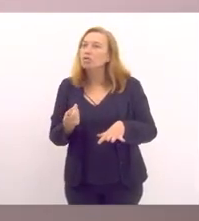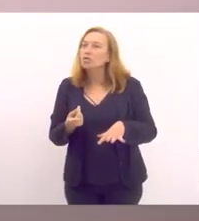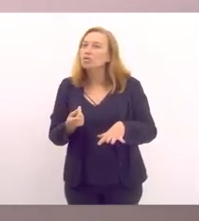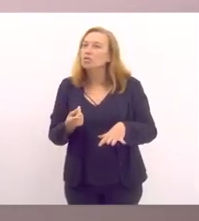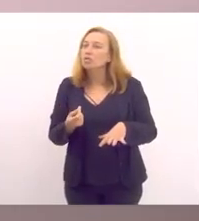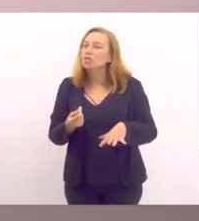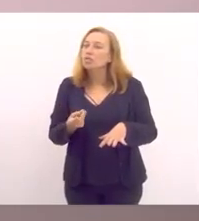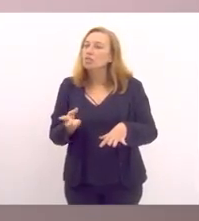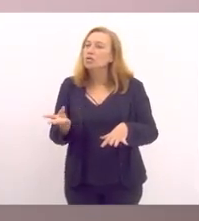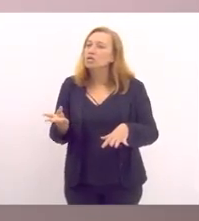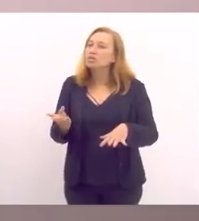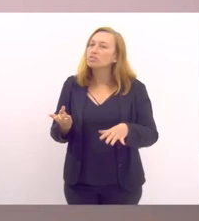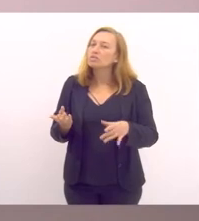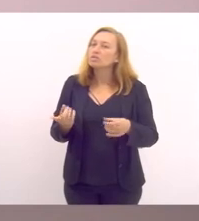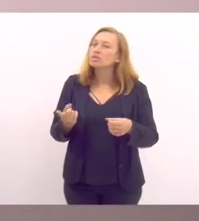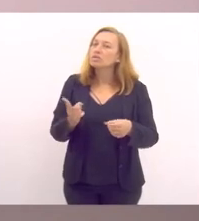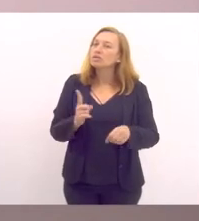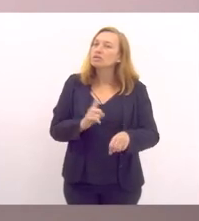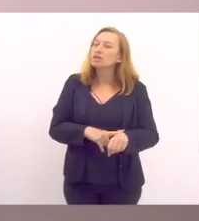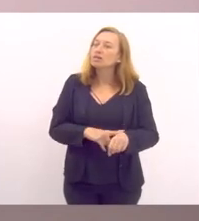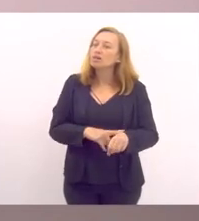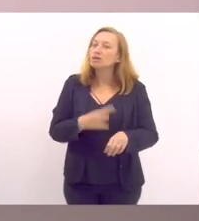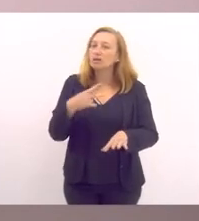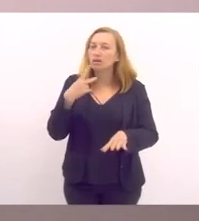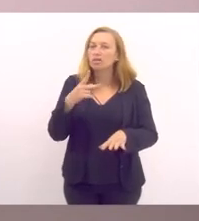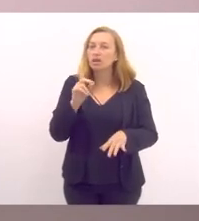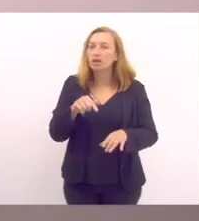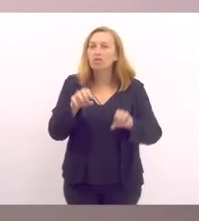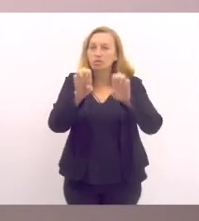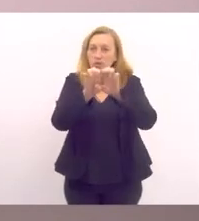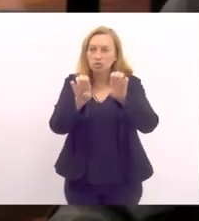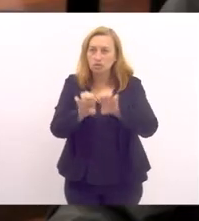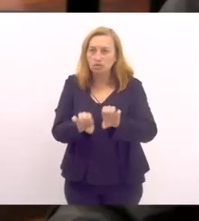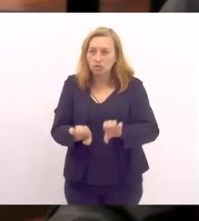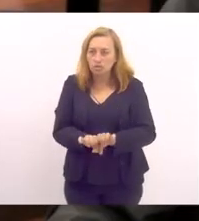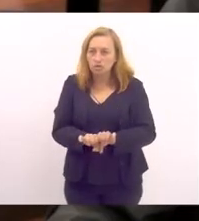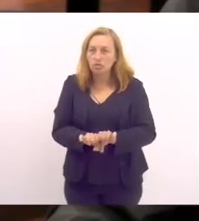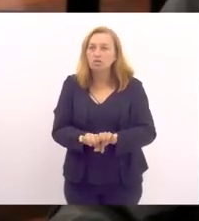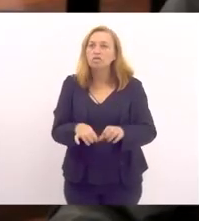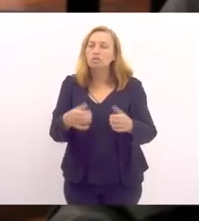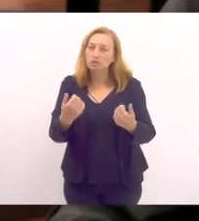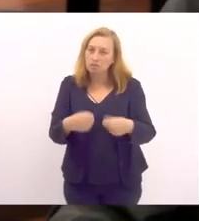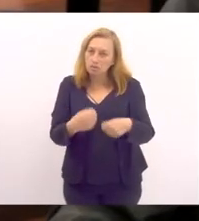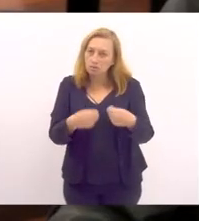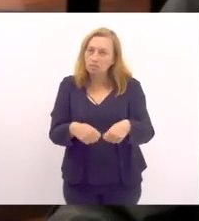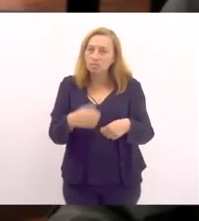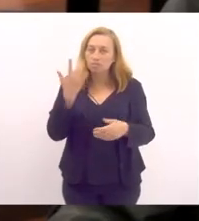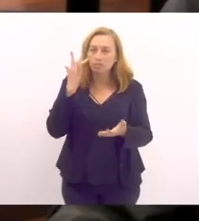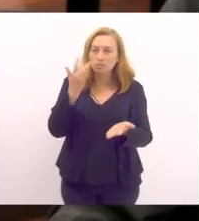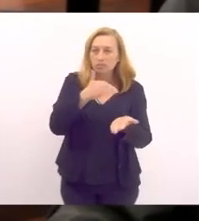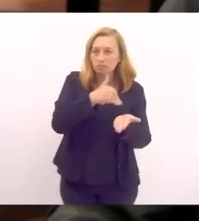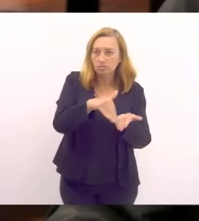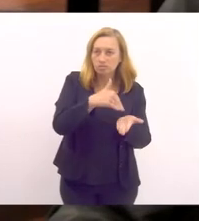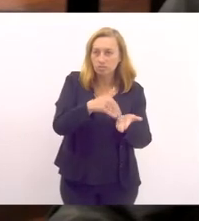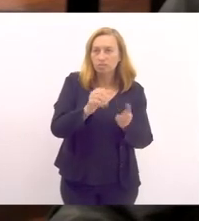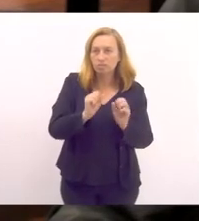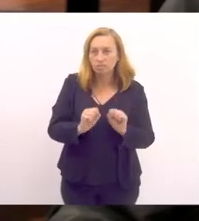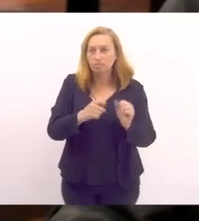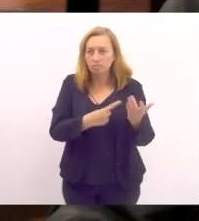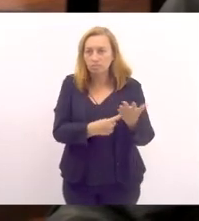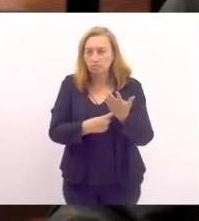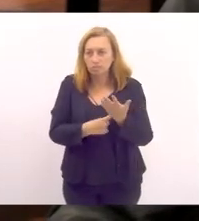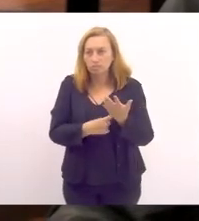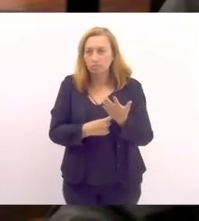eu não queria deixar de poder comentar as suas observações. Mas é uma estrutura que é necessária, e eu acho que a Secretaria poderia nos